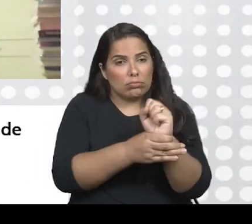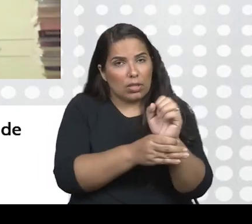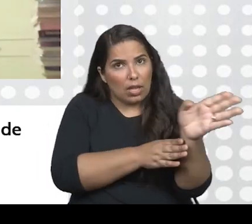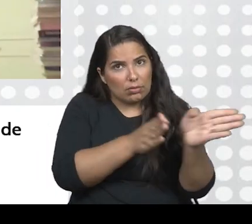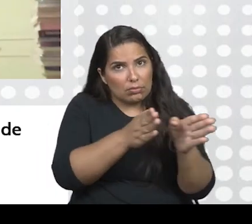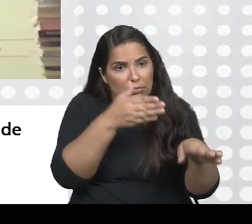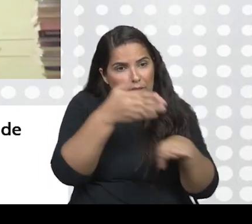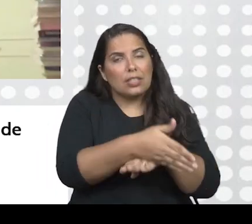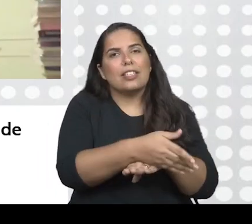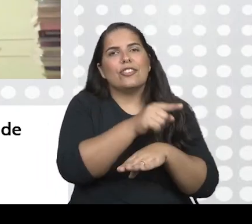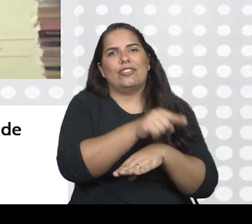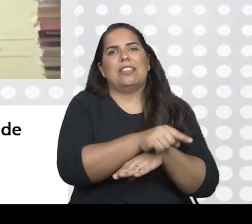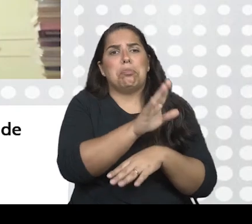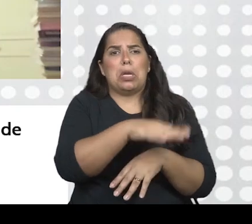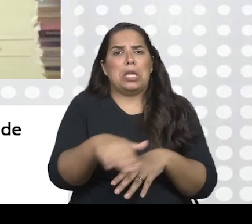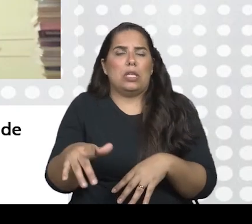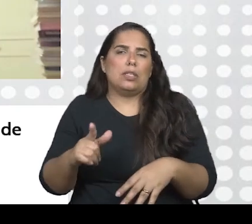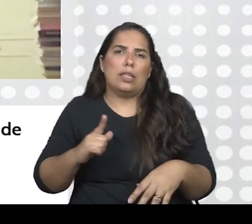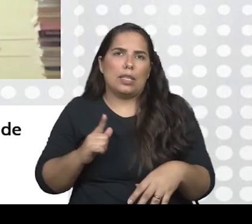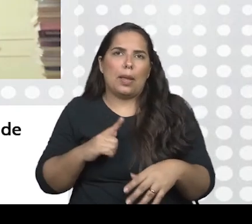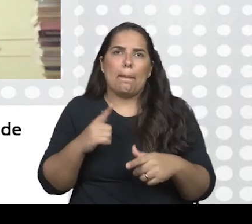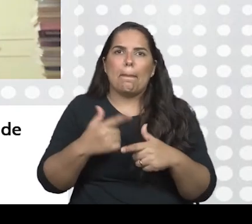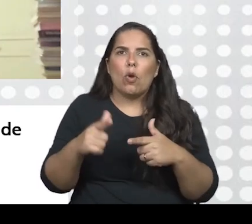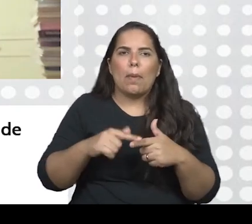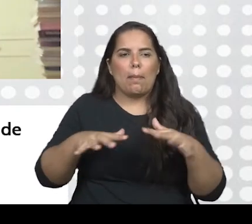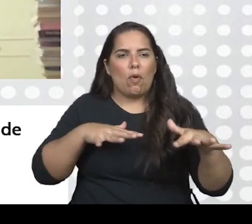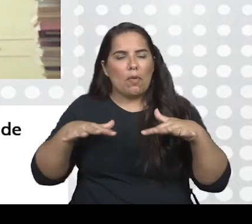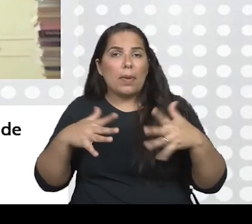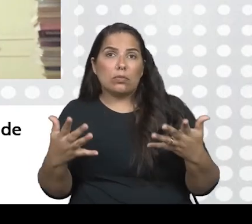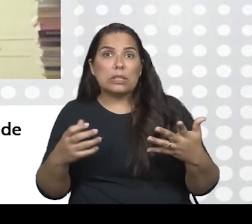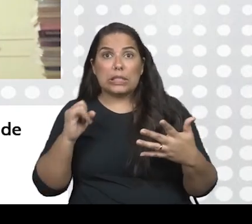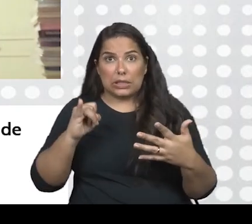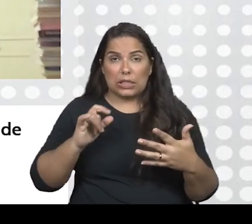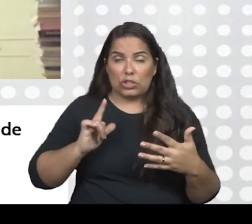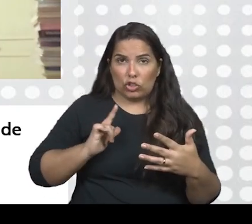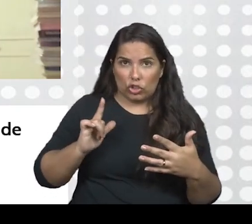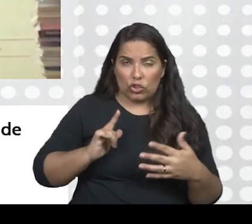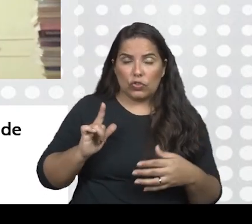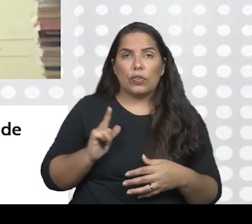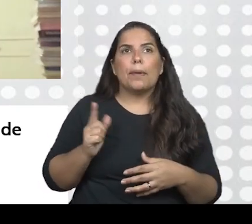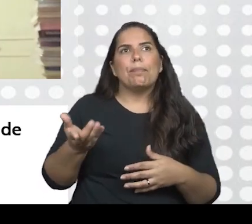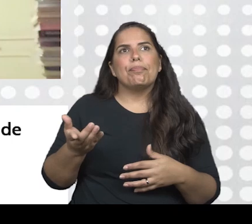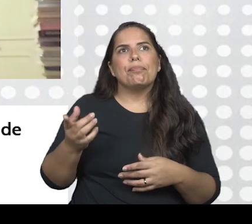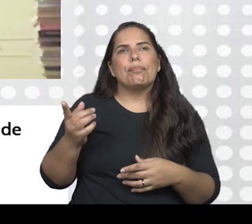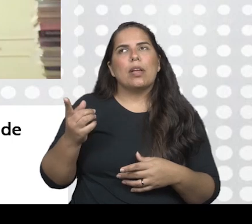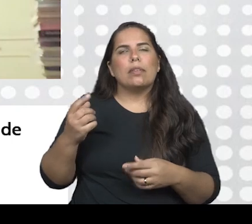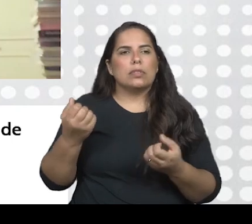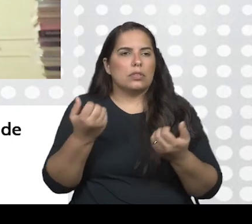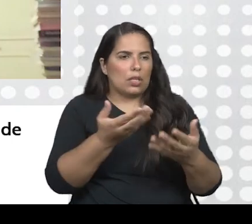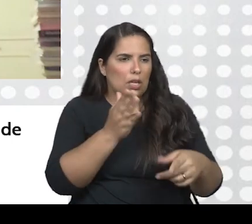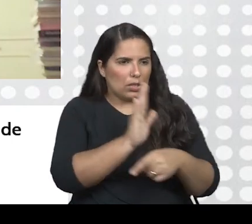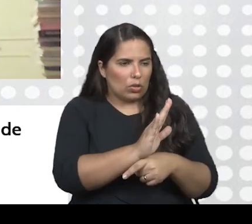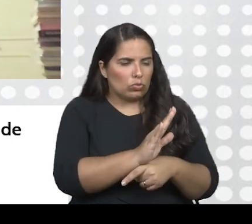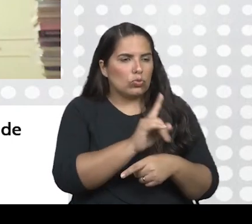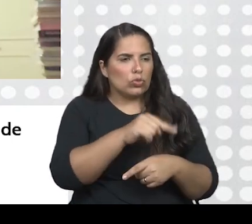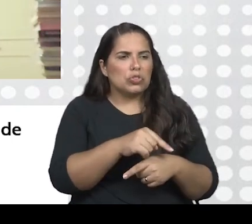de acesso desse sujeito. Uma criança que tem problemas motores, se ela tiver um recurso, às